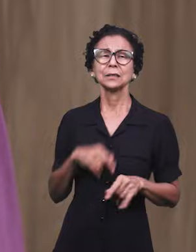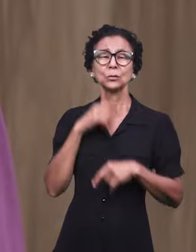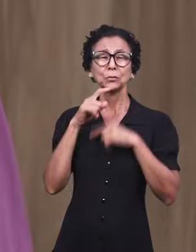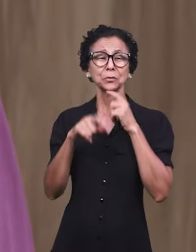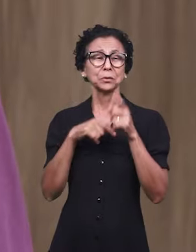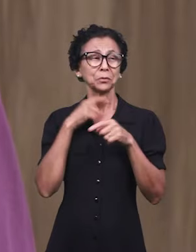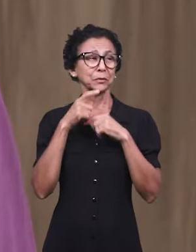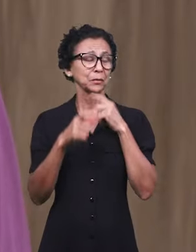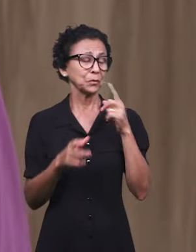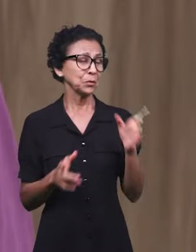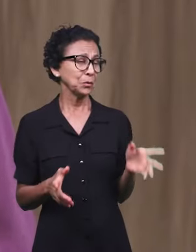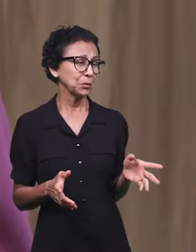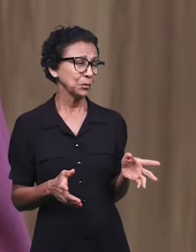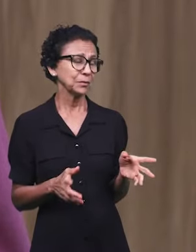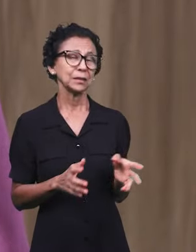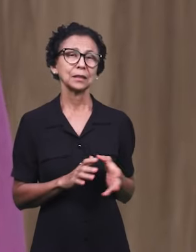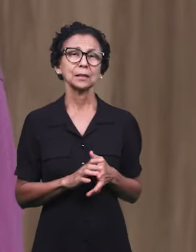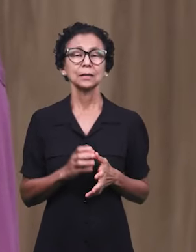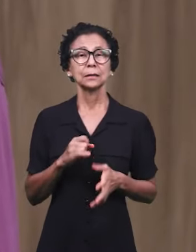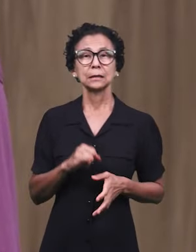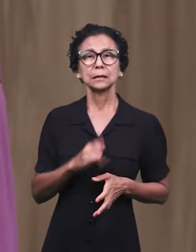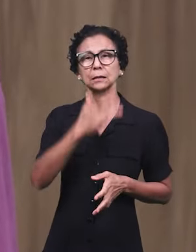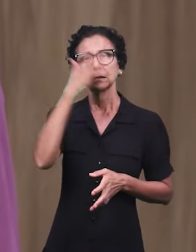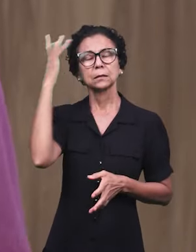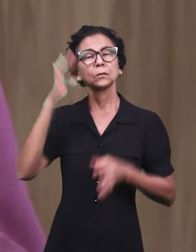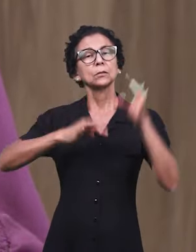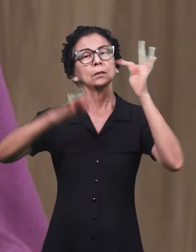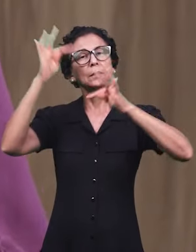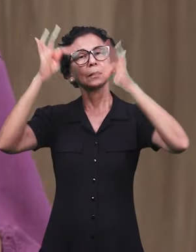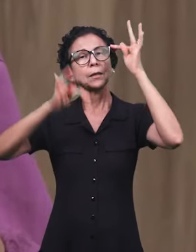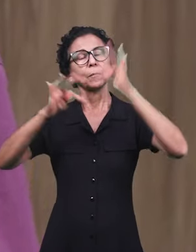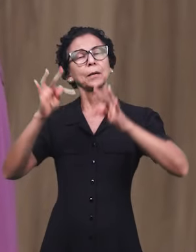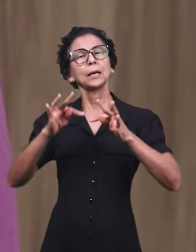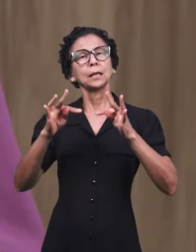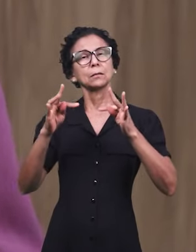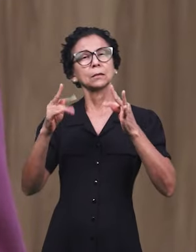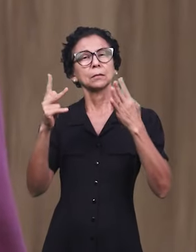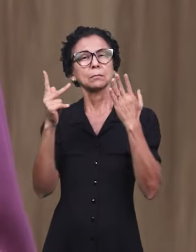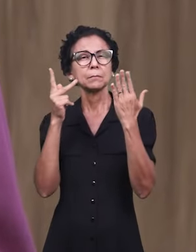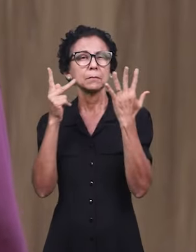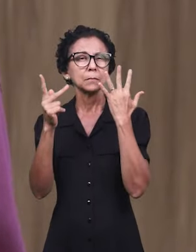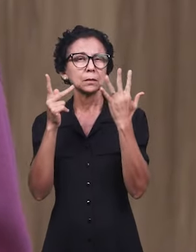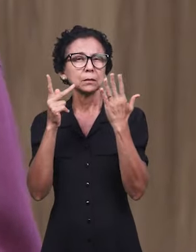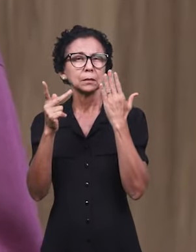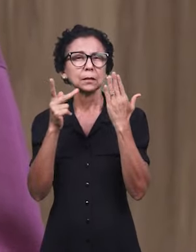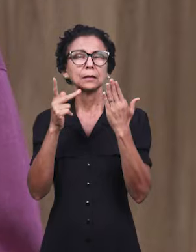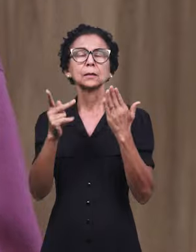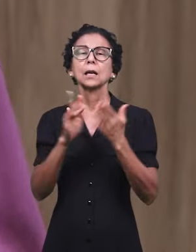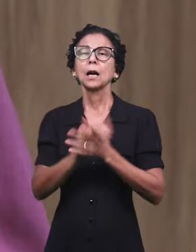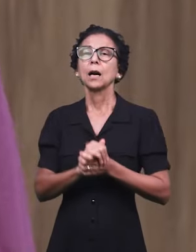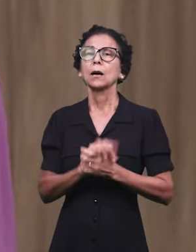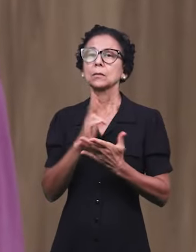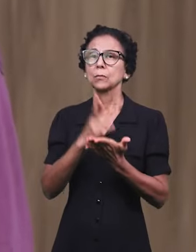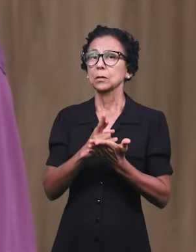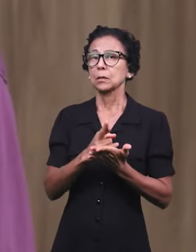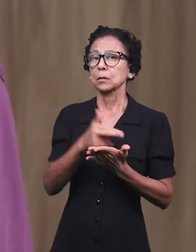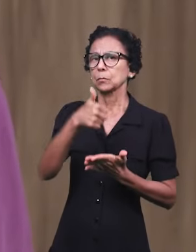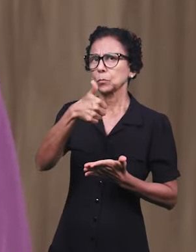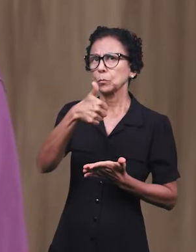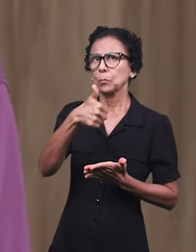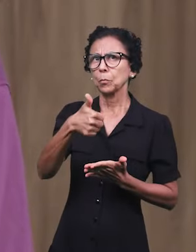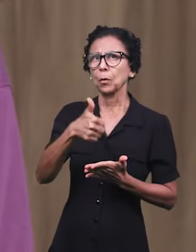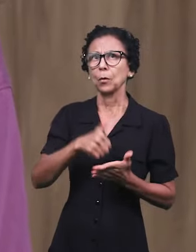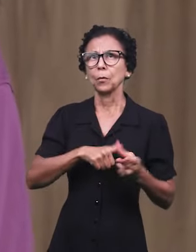questões. Né, essa pessoa, fazendo a terapia, vai ter muita ajuda, vai ter muito retorno,